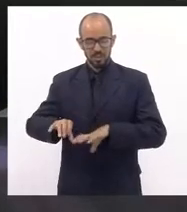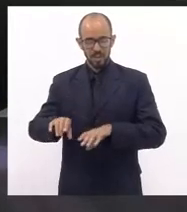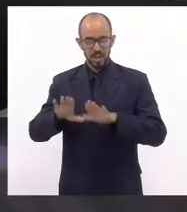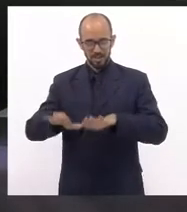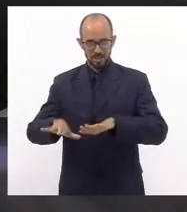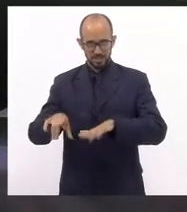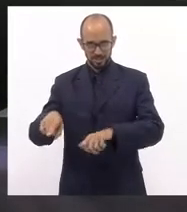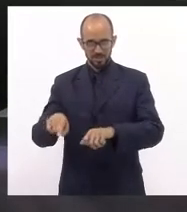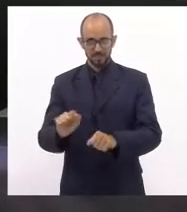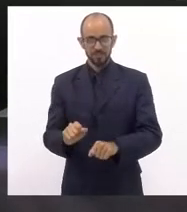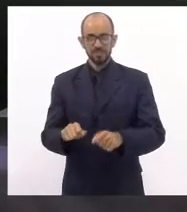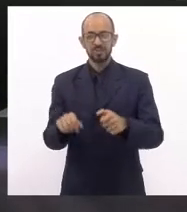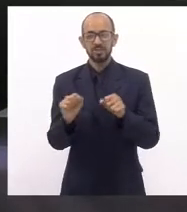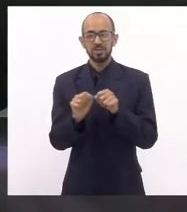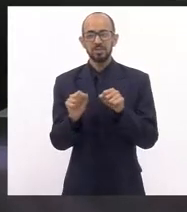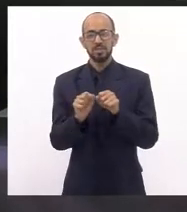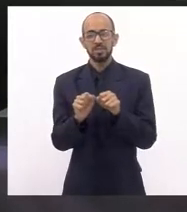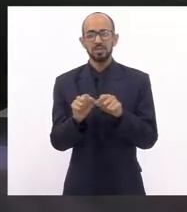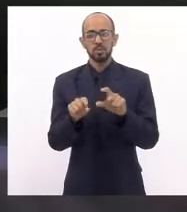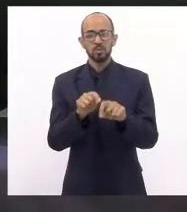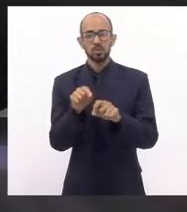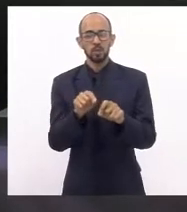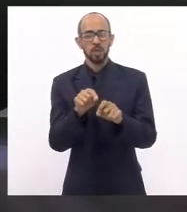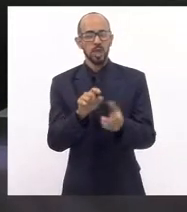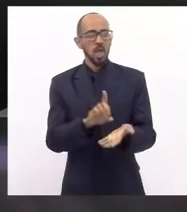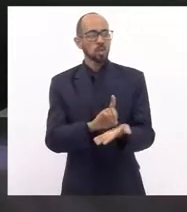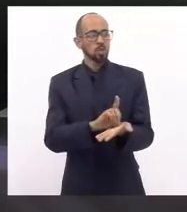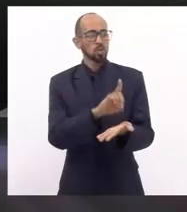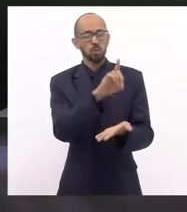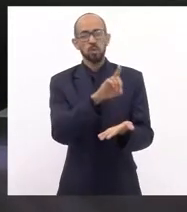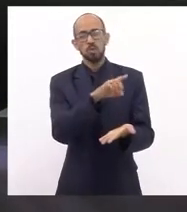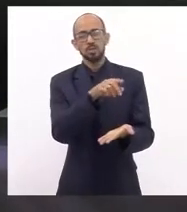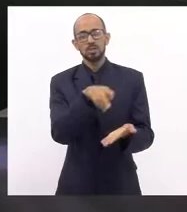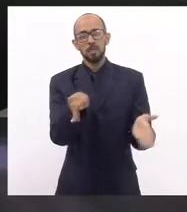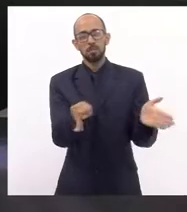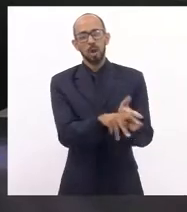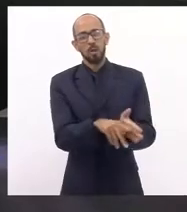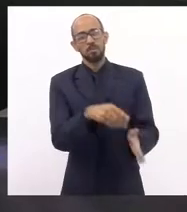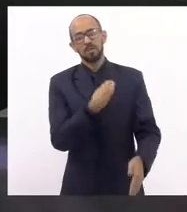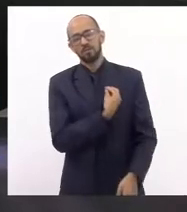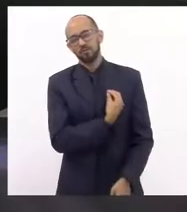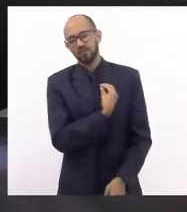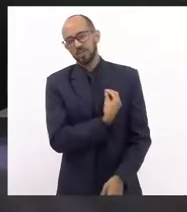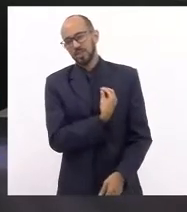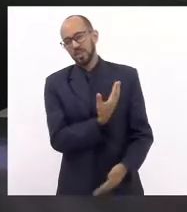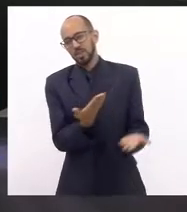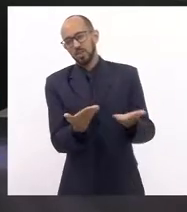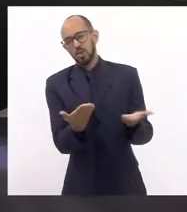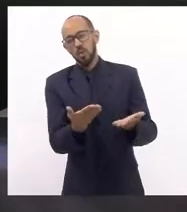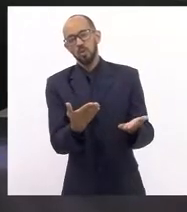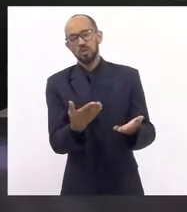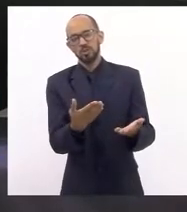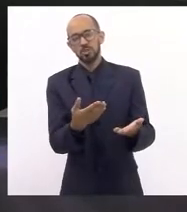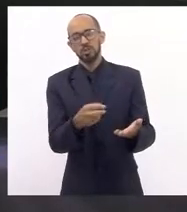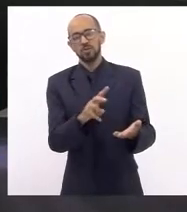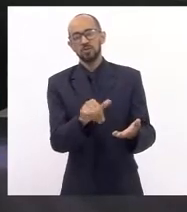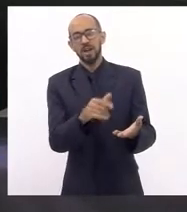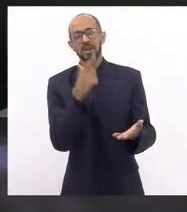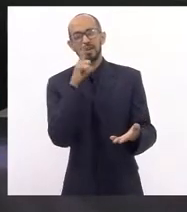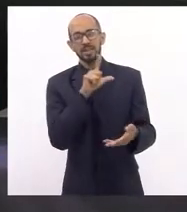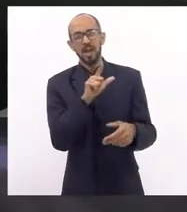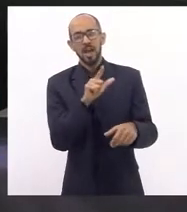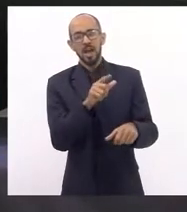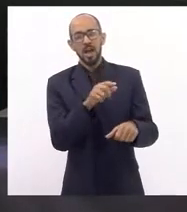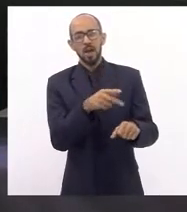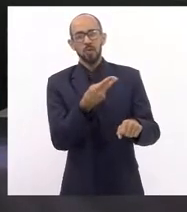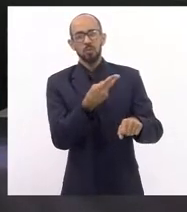né, outorgando a doutores e doutoras que já fazem isso na vida. A partir de hoje terão o título. E eu peço, por favor, que